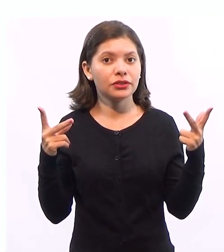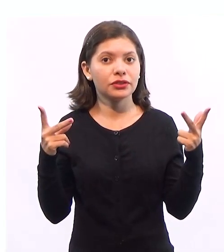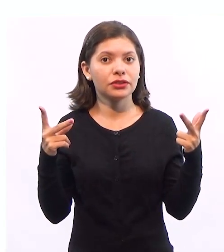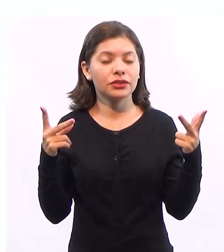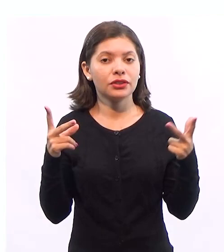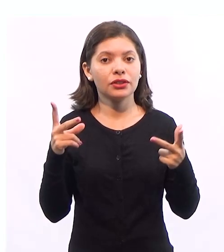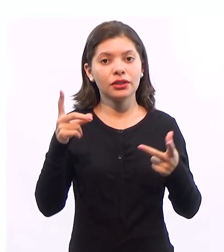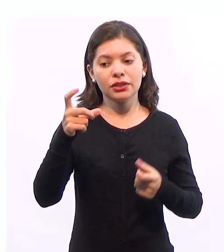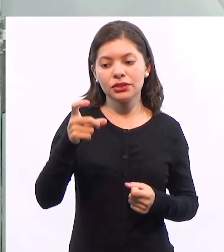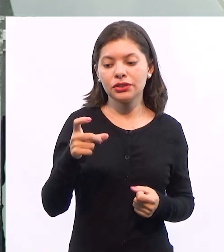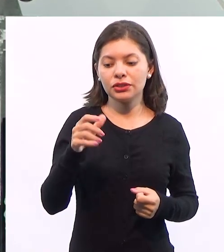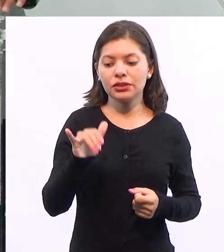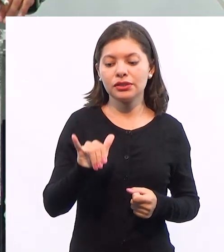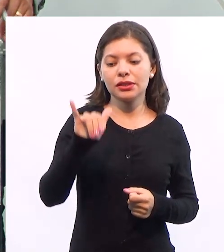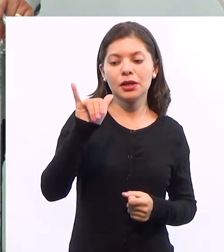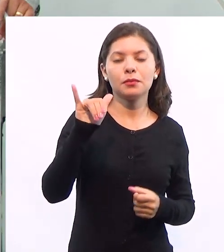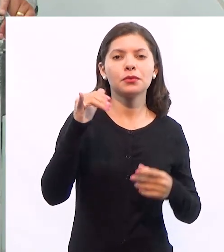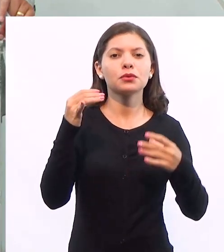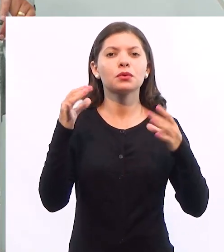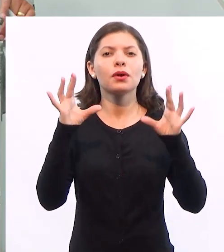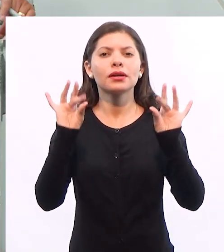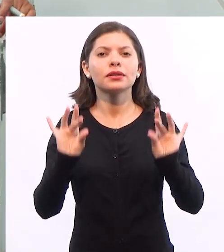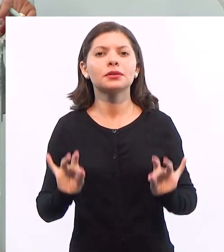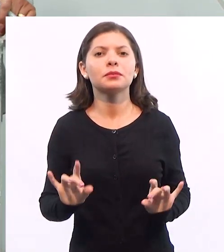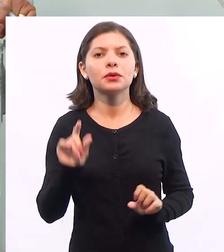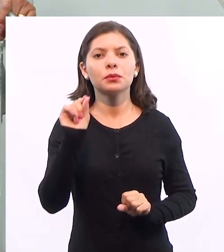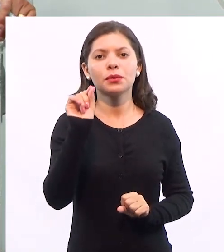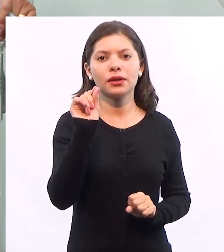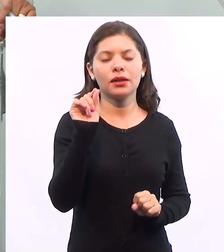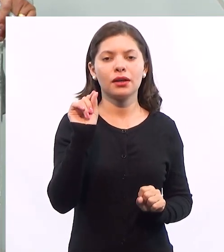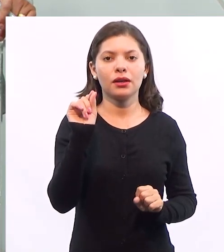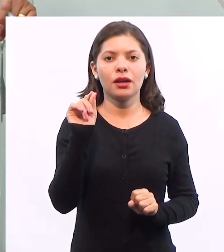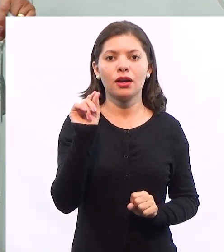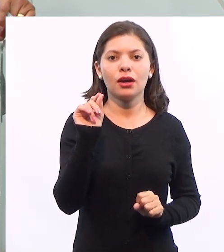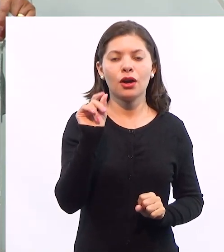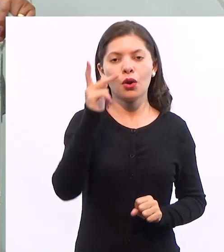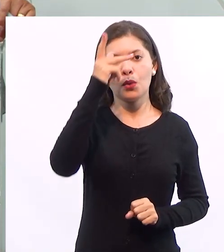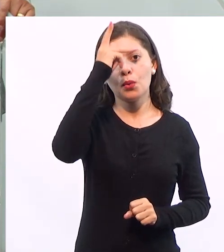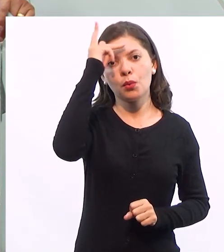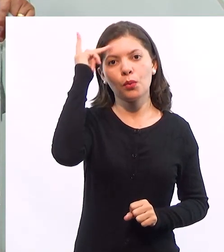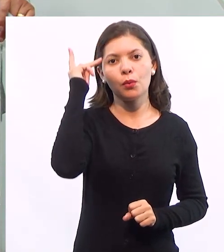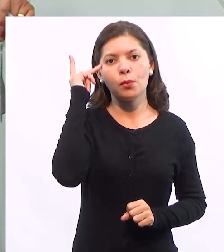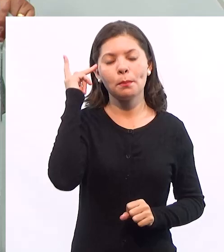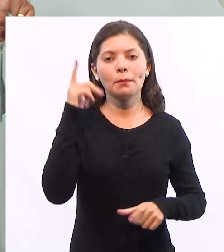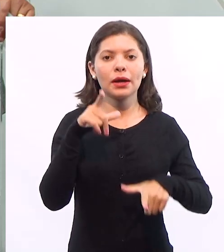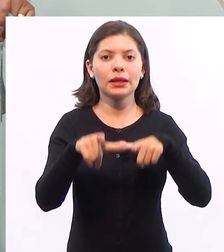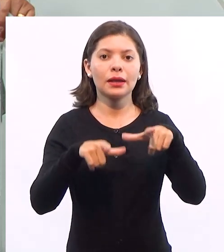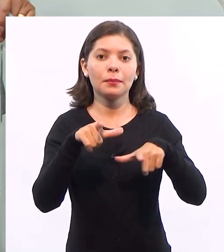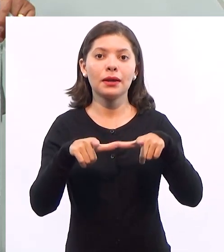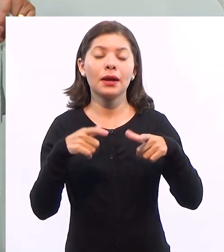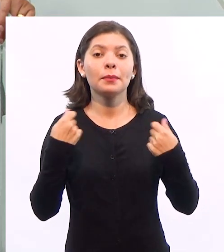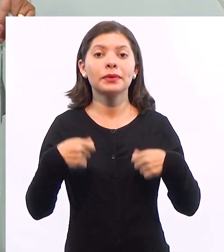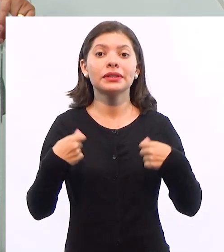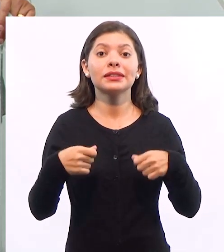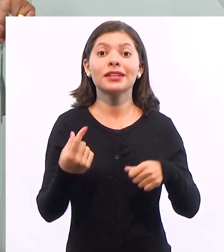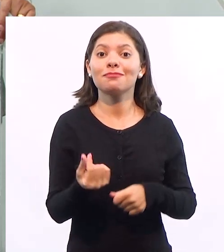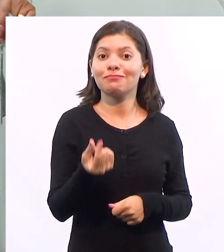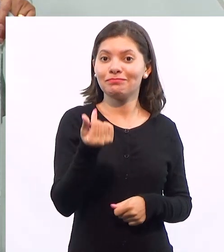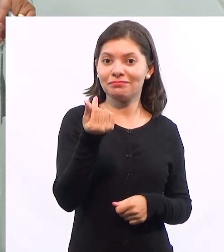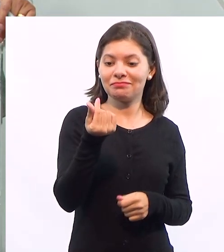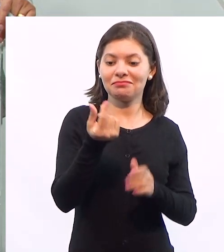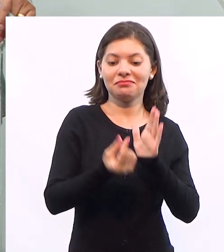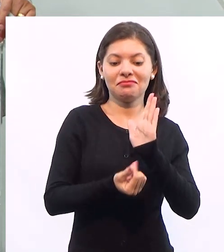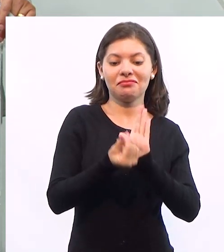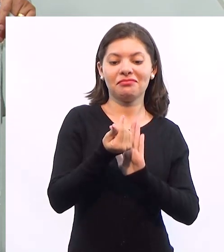e Y, que ela trata da seguinte forma. O homem, né, para poder trabalhar, precisa receber. Ou seja,